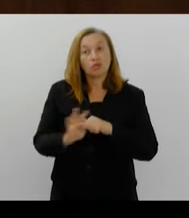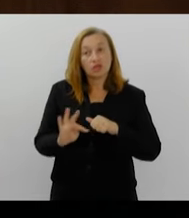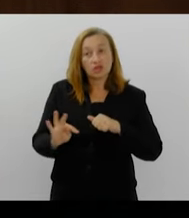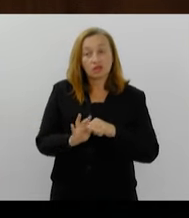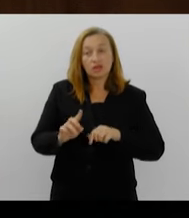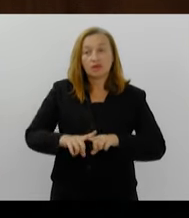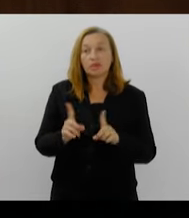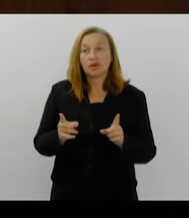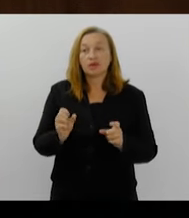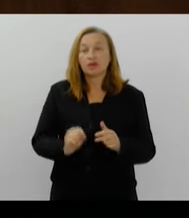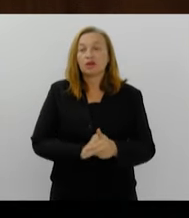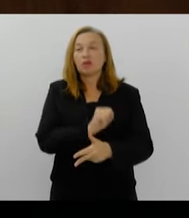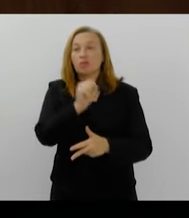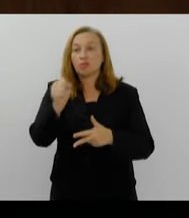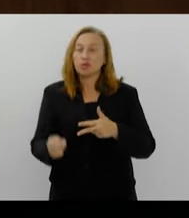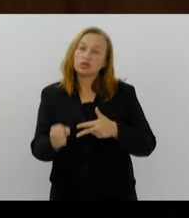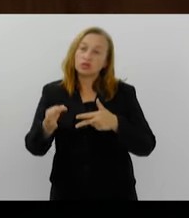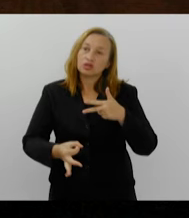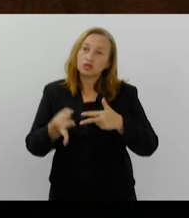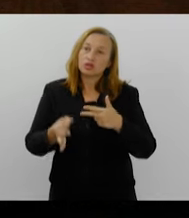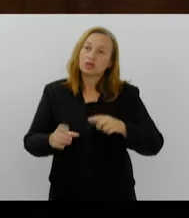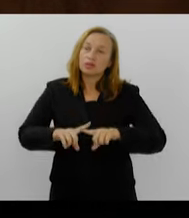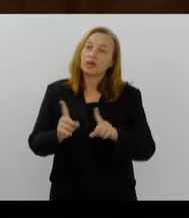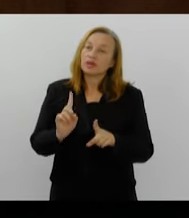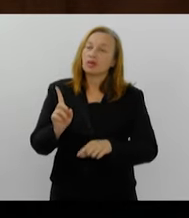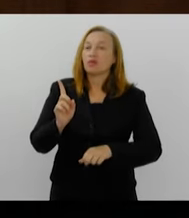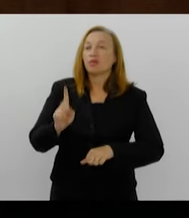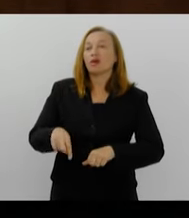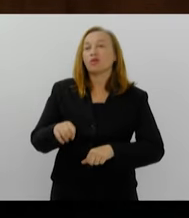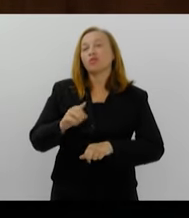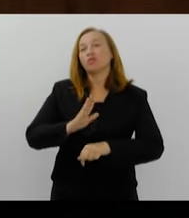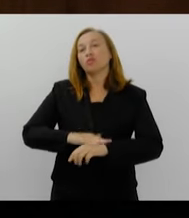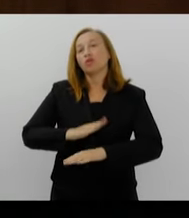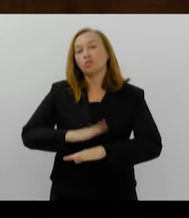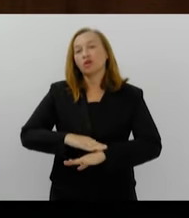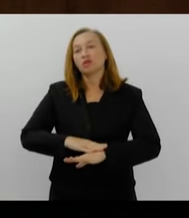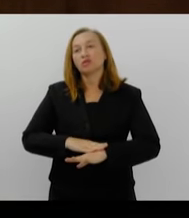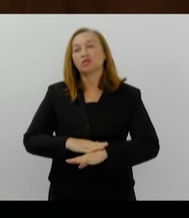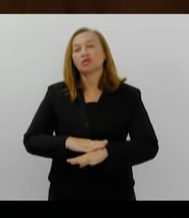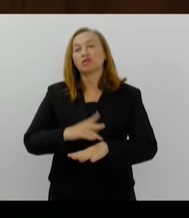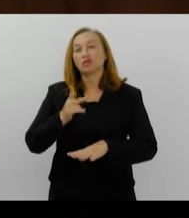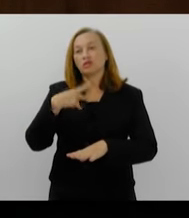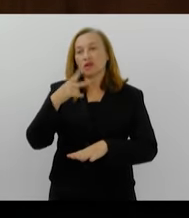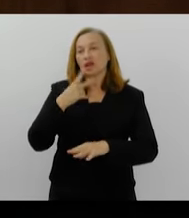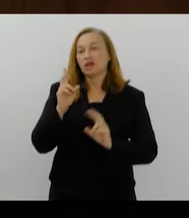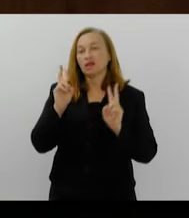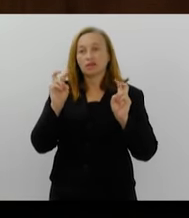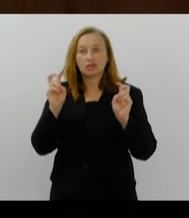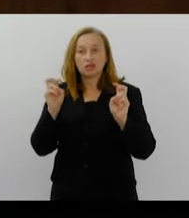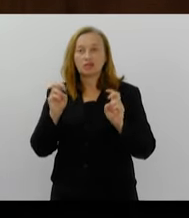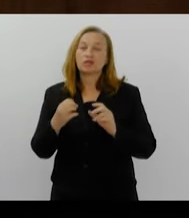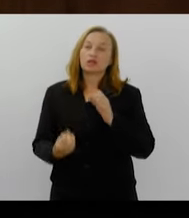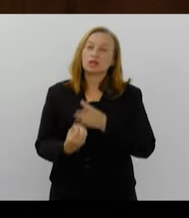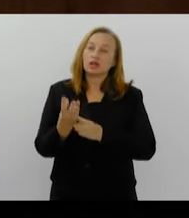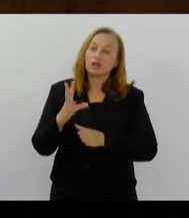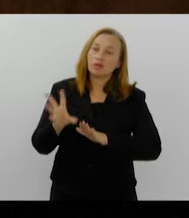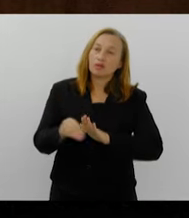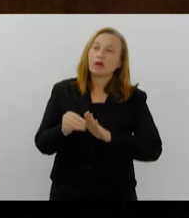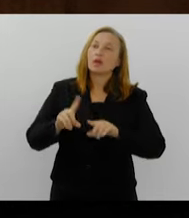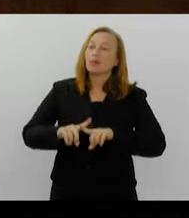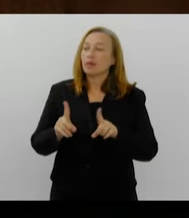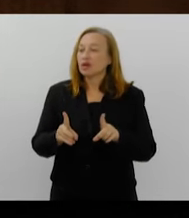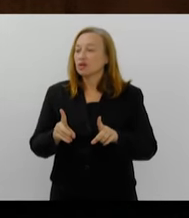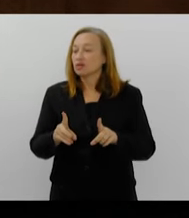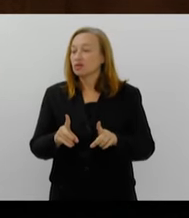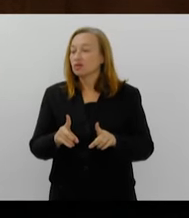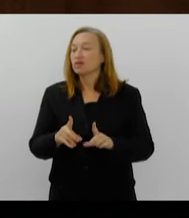sim ao Poder Judiciário. Mas não é o momento de fazer, não é, adendo emendas mais ao projeto.